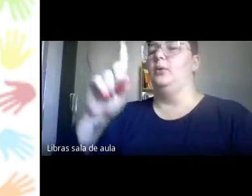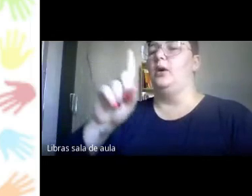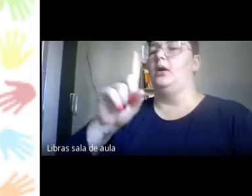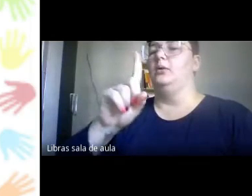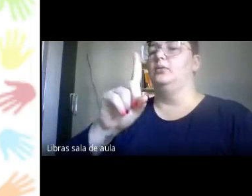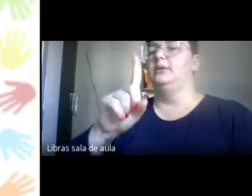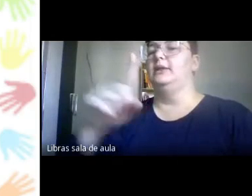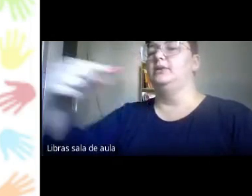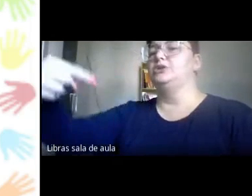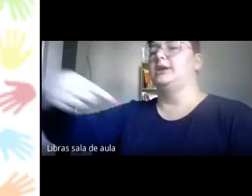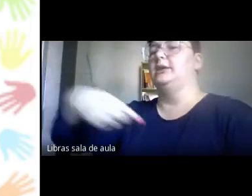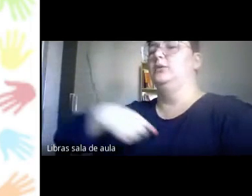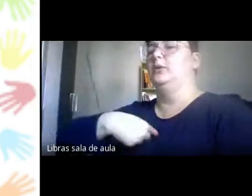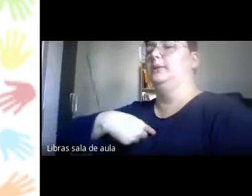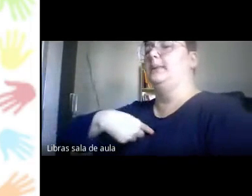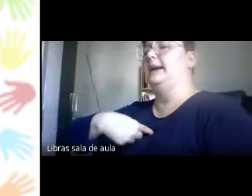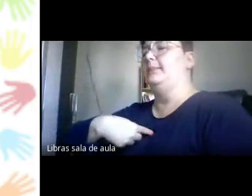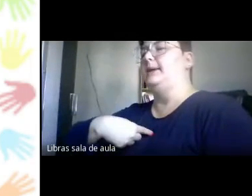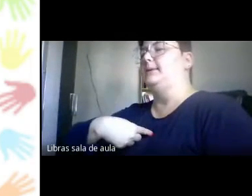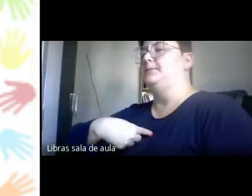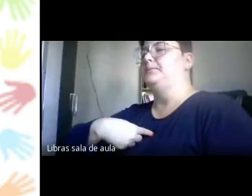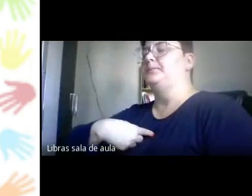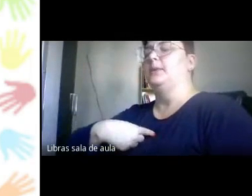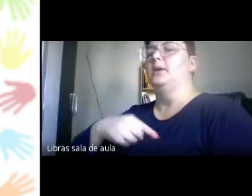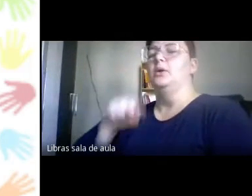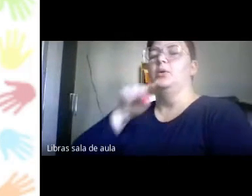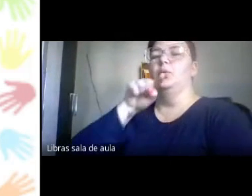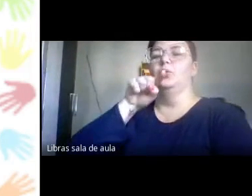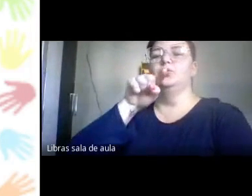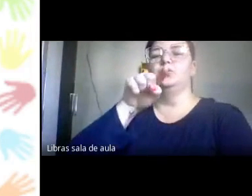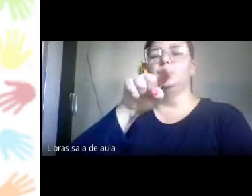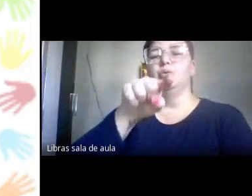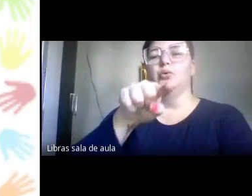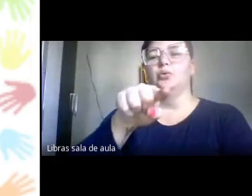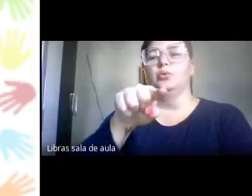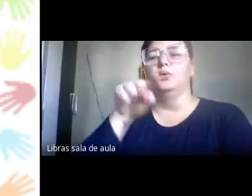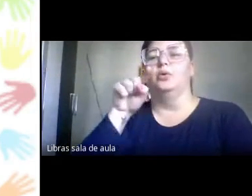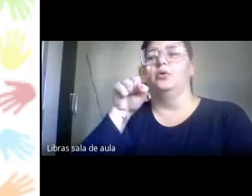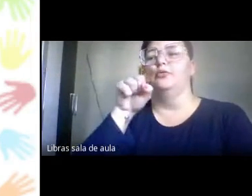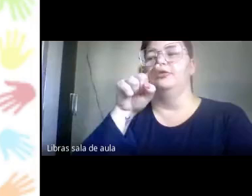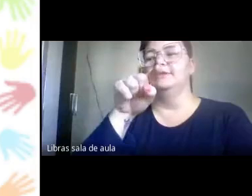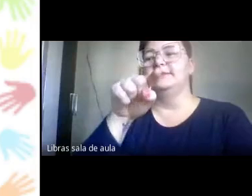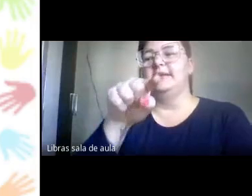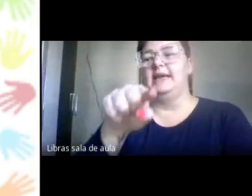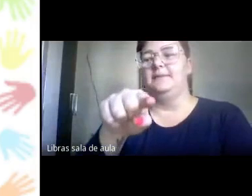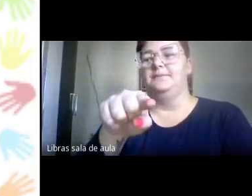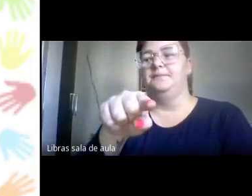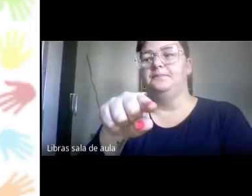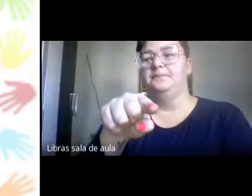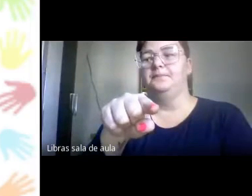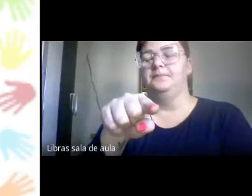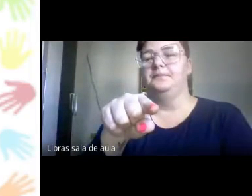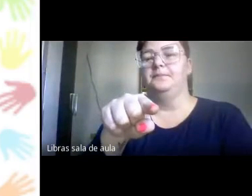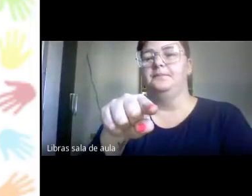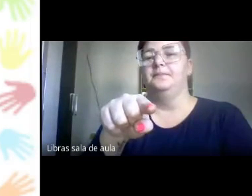o eu, ó, o dedo indicador para mim. O tu ou você,